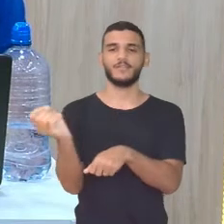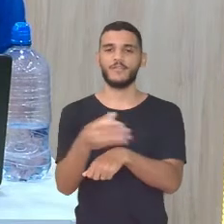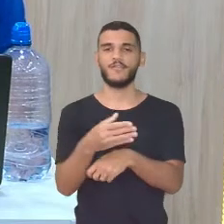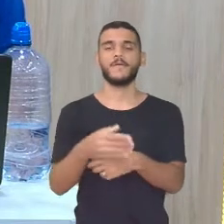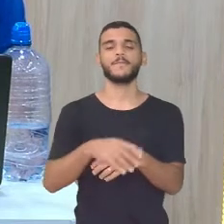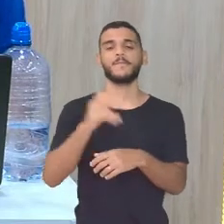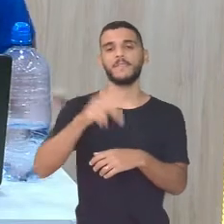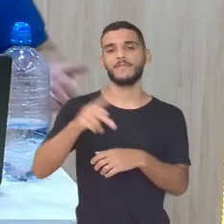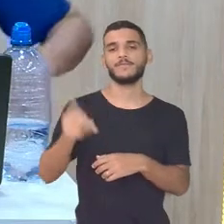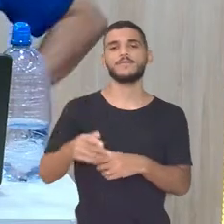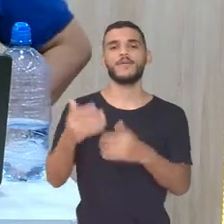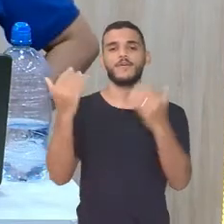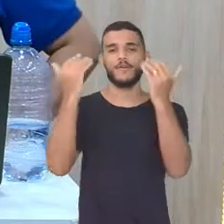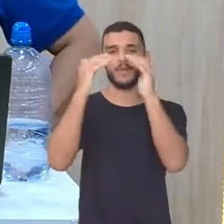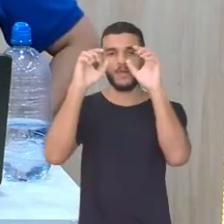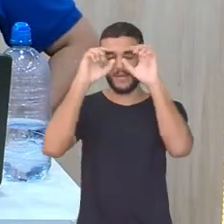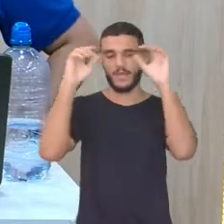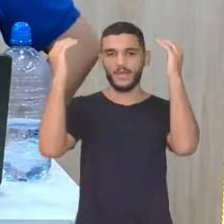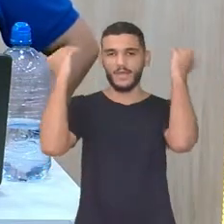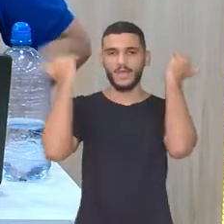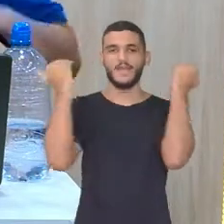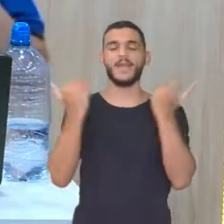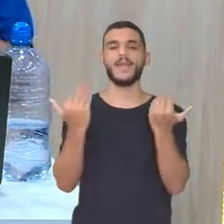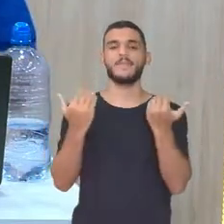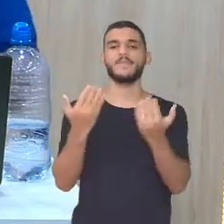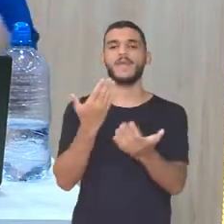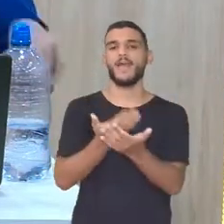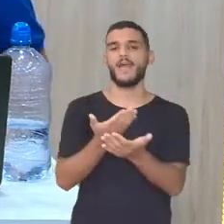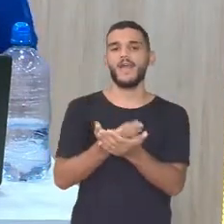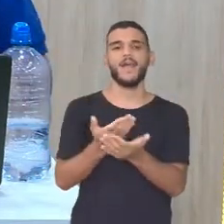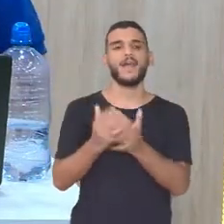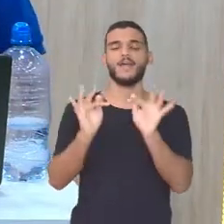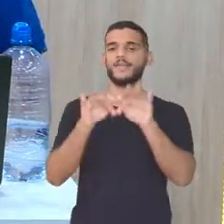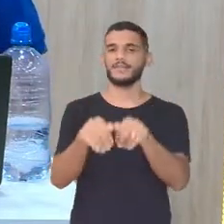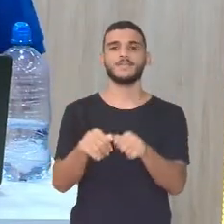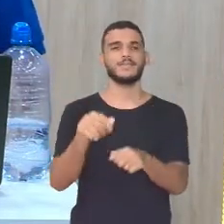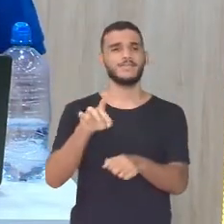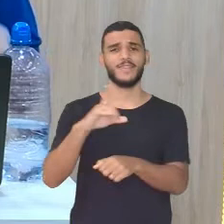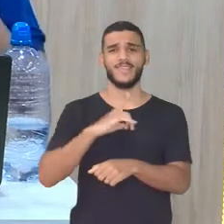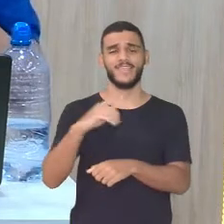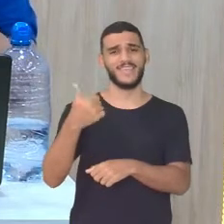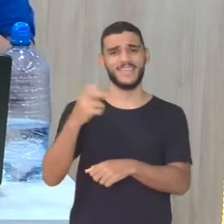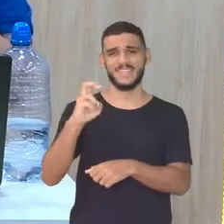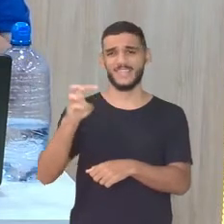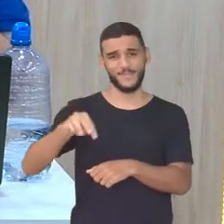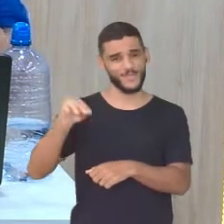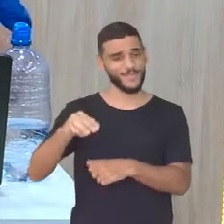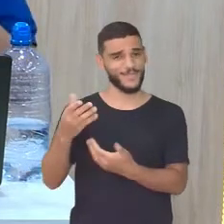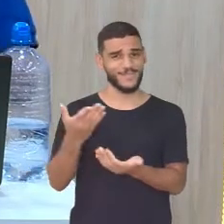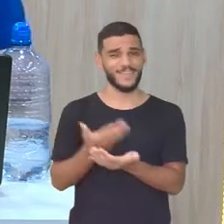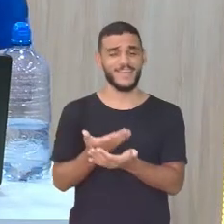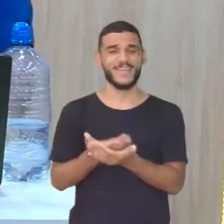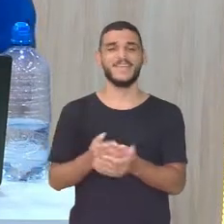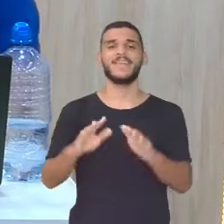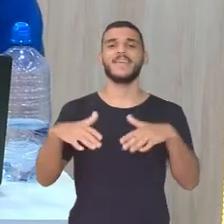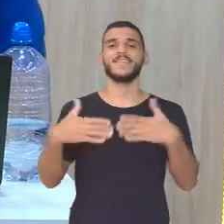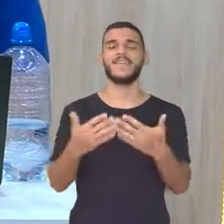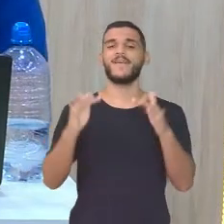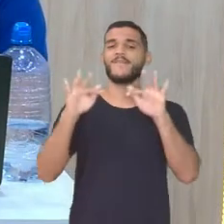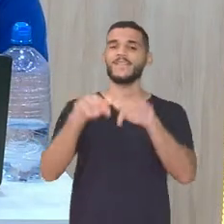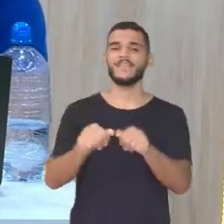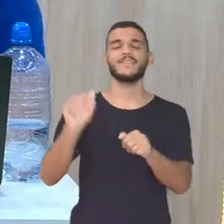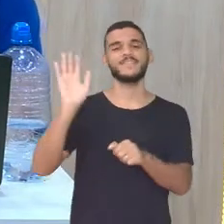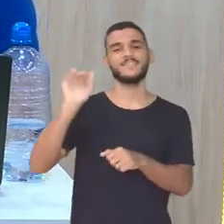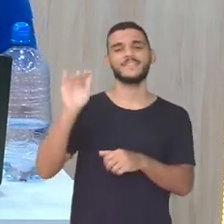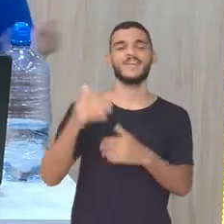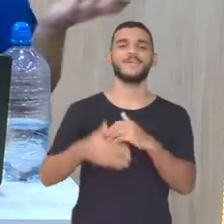Camille, nossa aula tá acabando. mas como? Foi 5 Só minutos. teve 15 minutos de aula? Foi 15 minutos de aula. É isso, minha gente, tá acabando. Se